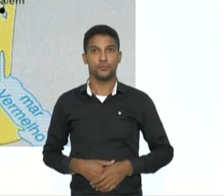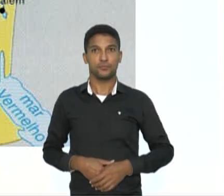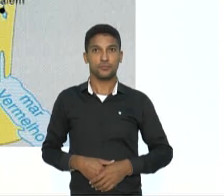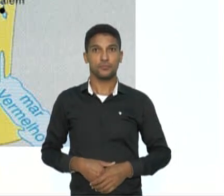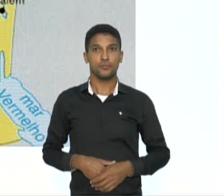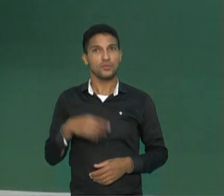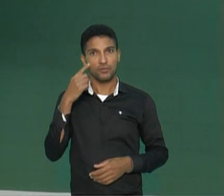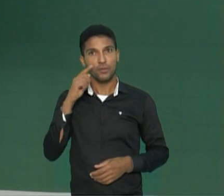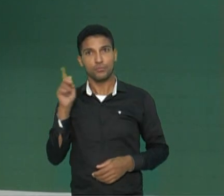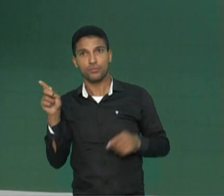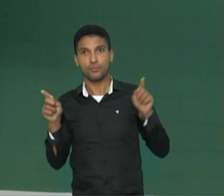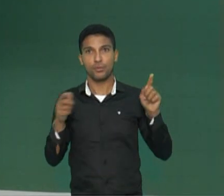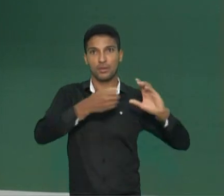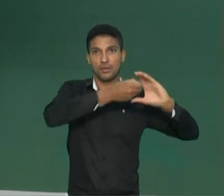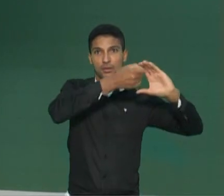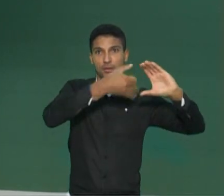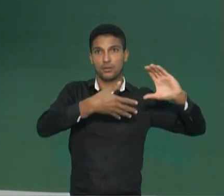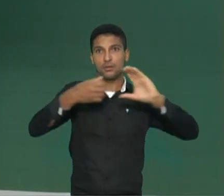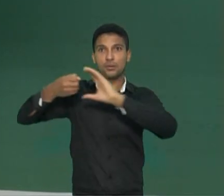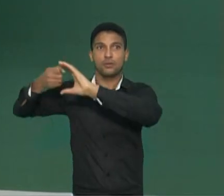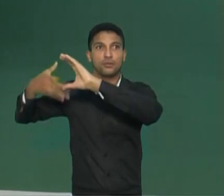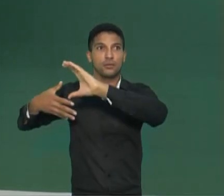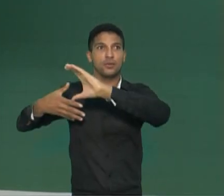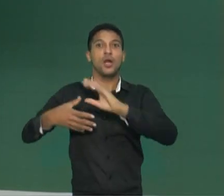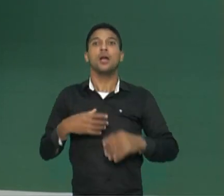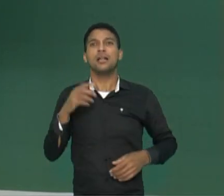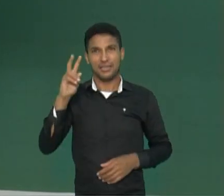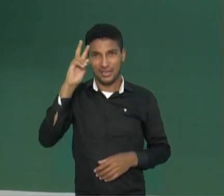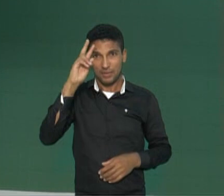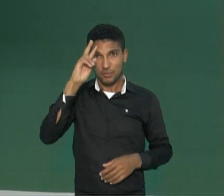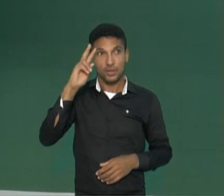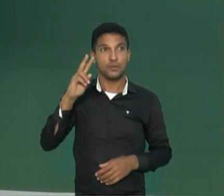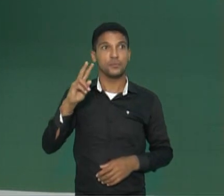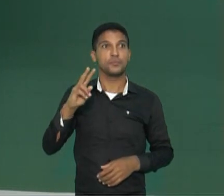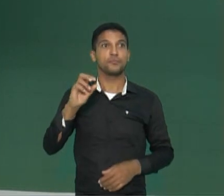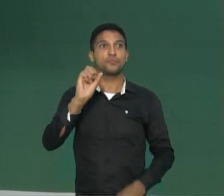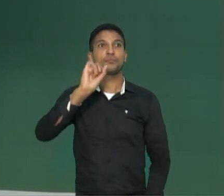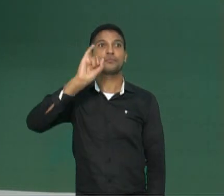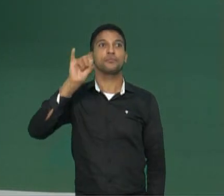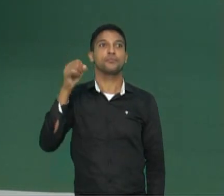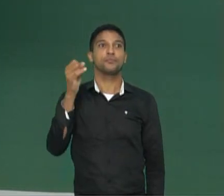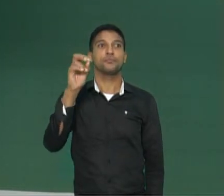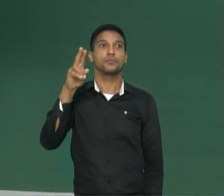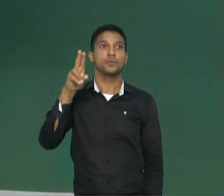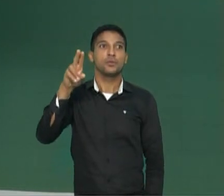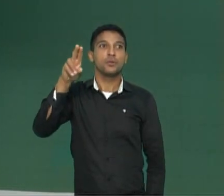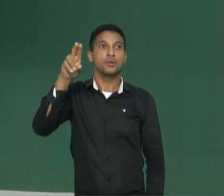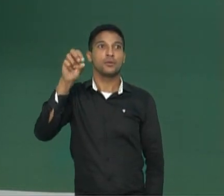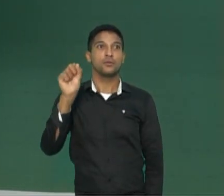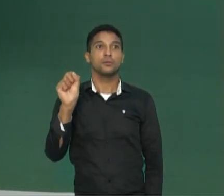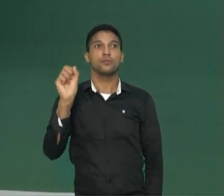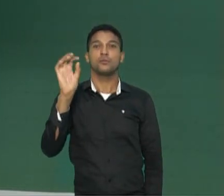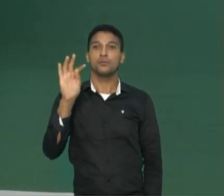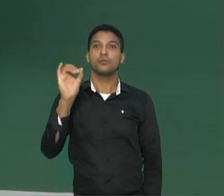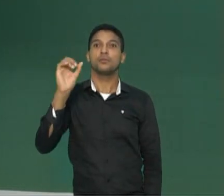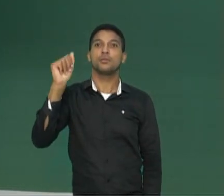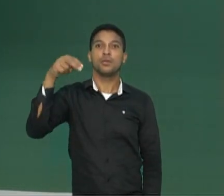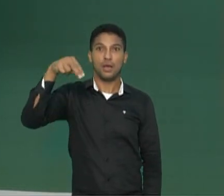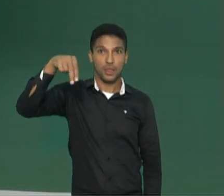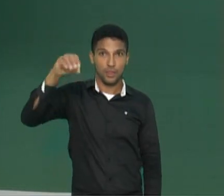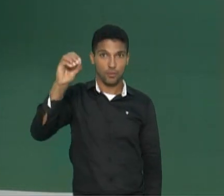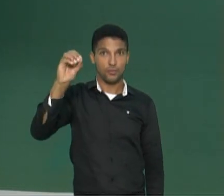época lá era o Justiniano, tá? Lembra-se que começou com Constantino, né? Essa ideia de ir para Bizâncio